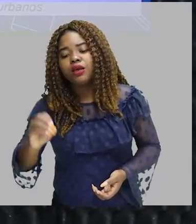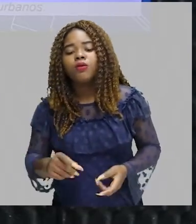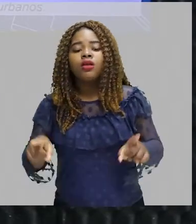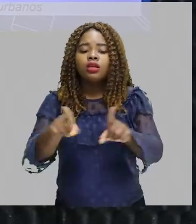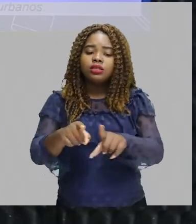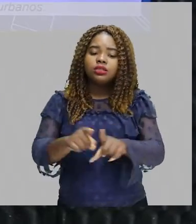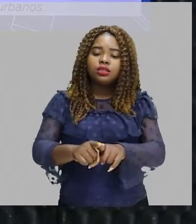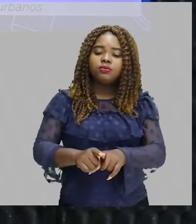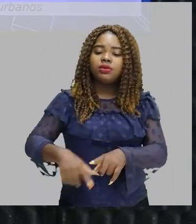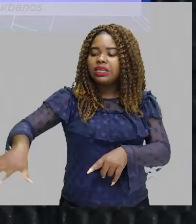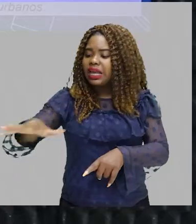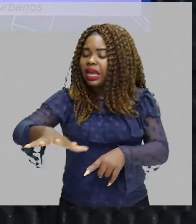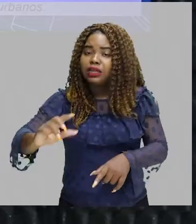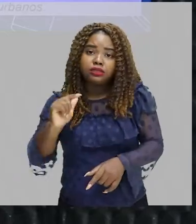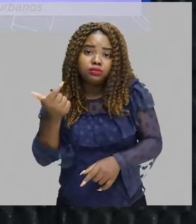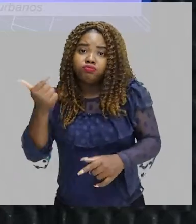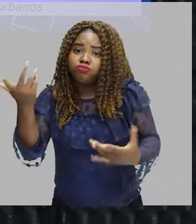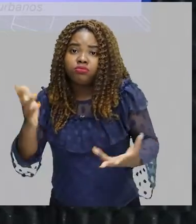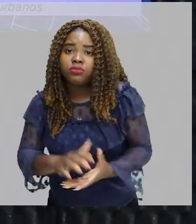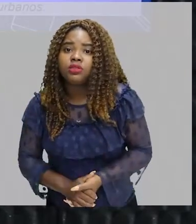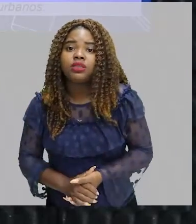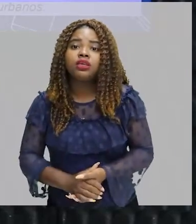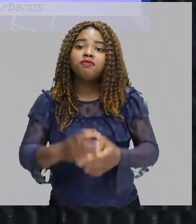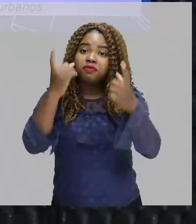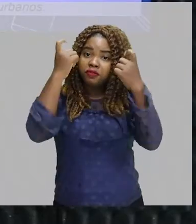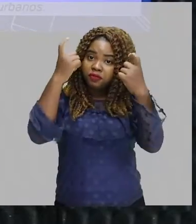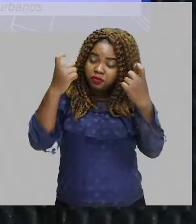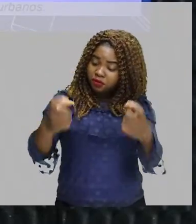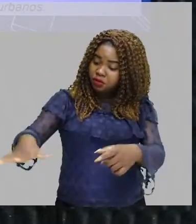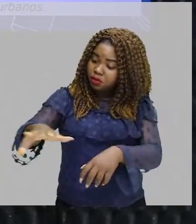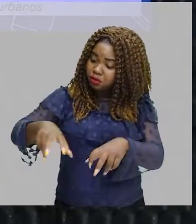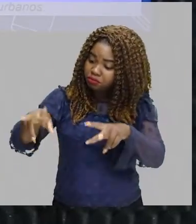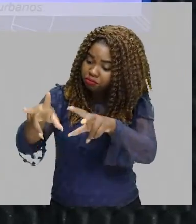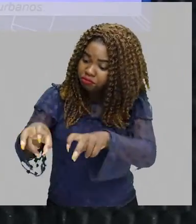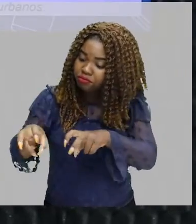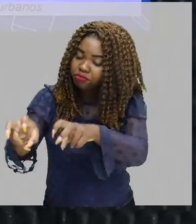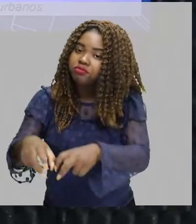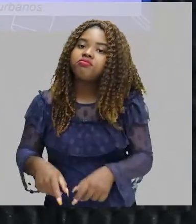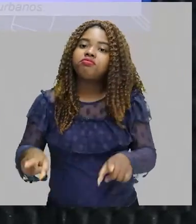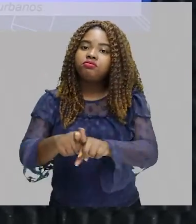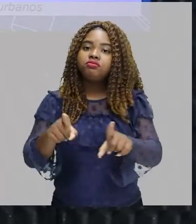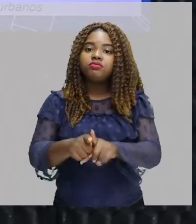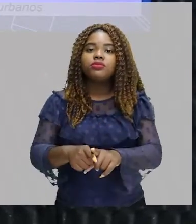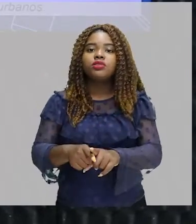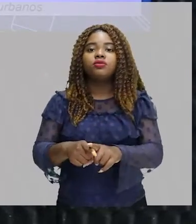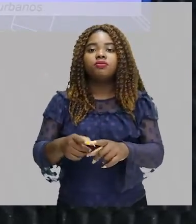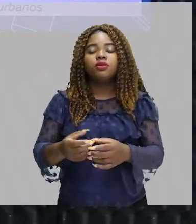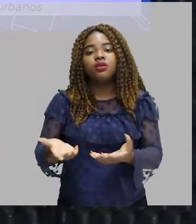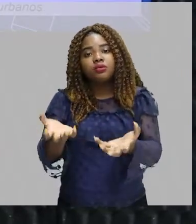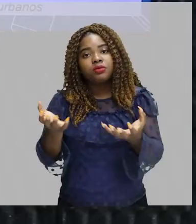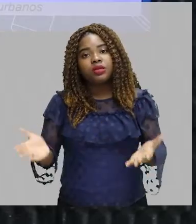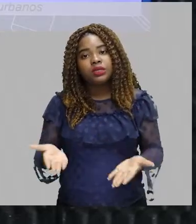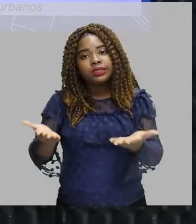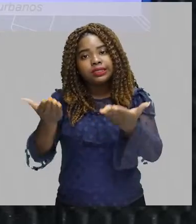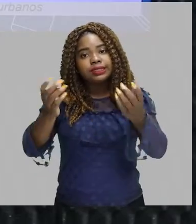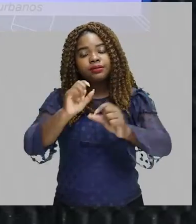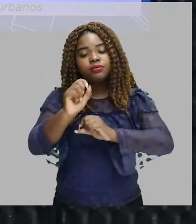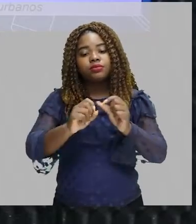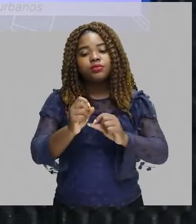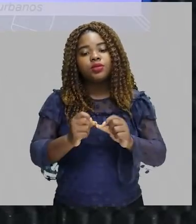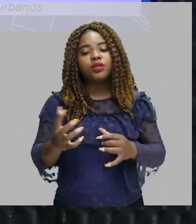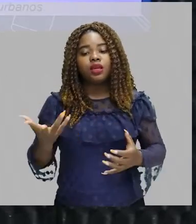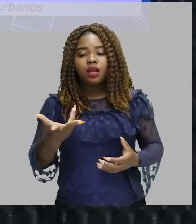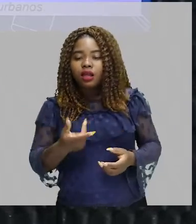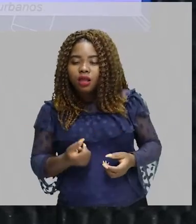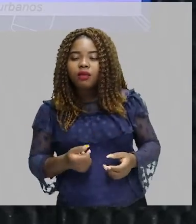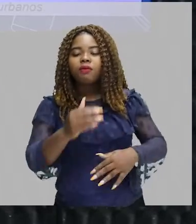terras, violência no campo, né? Também a busca por qualificação profissional, tá? Mas sempre